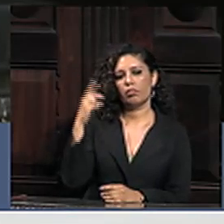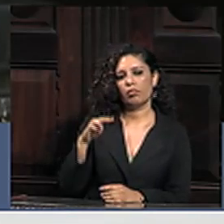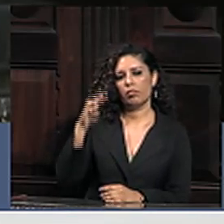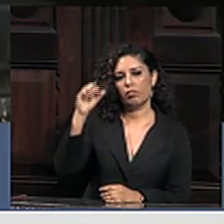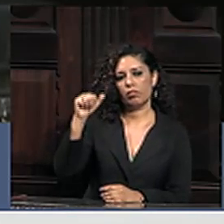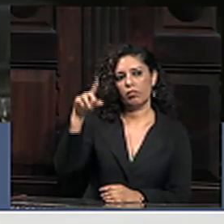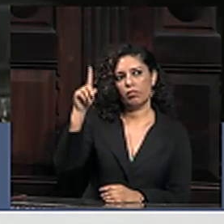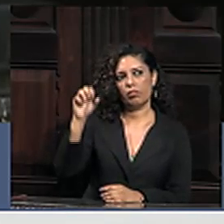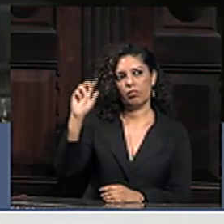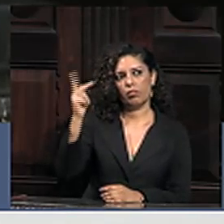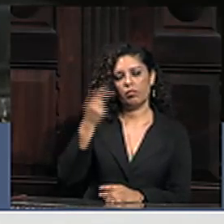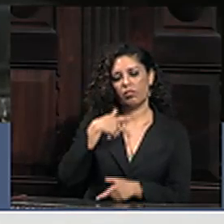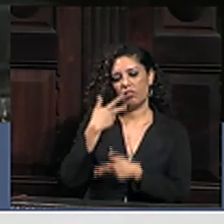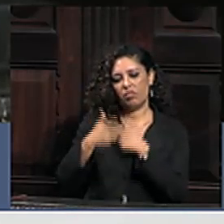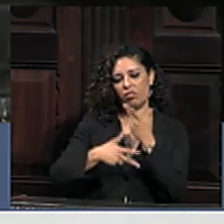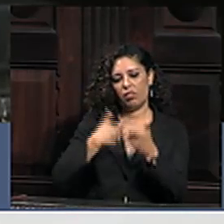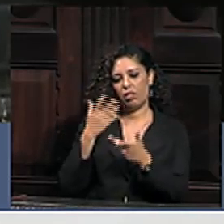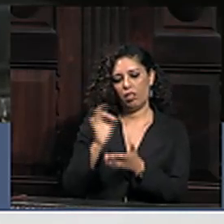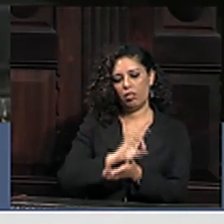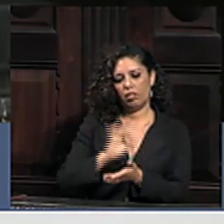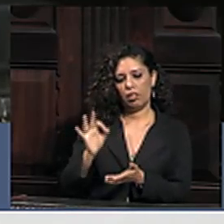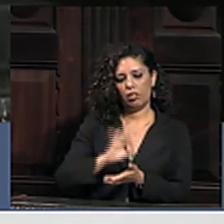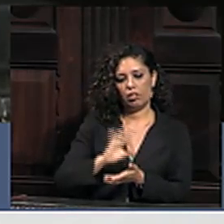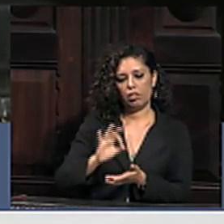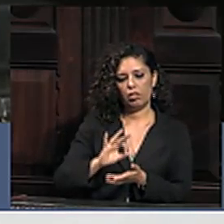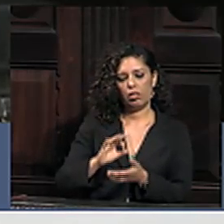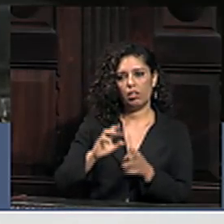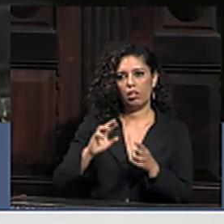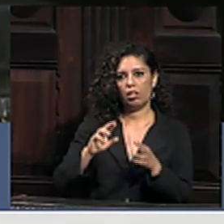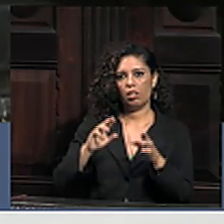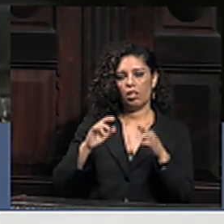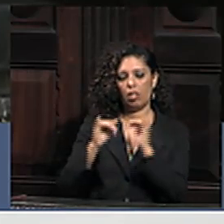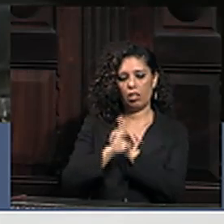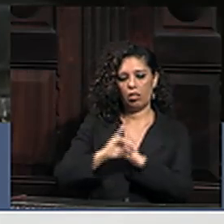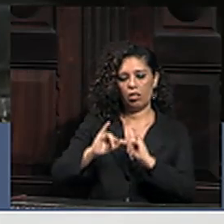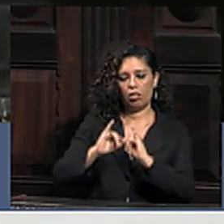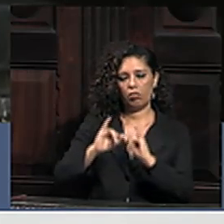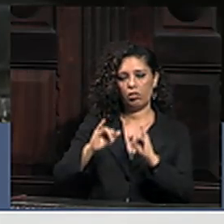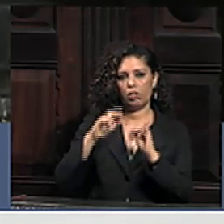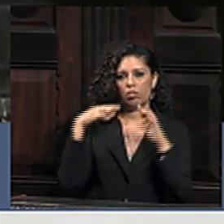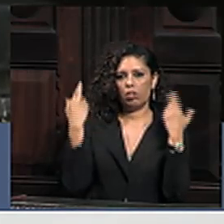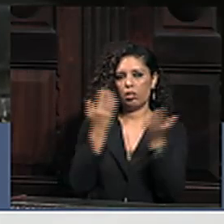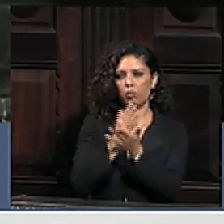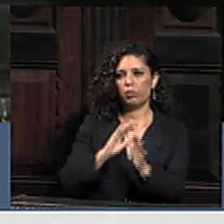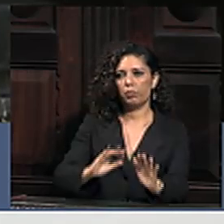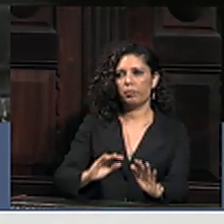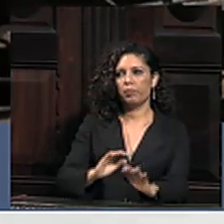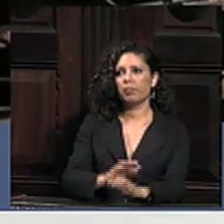Não tendo mais orador inscrito, declaro encerrada essa sessão.